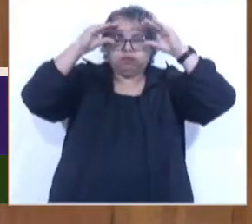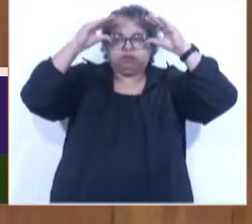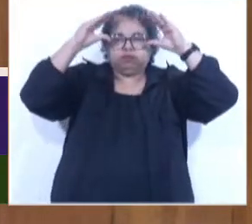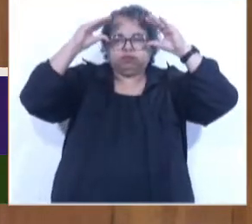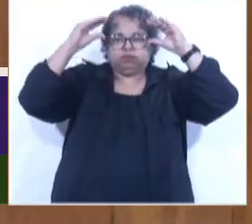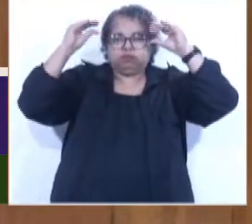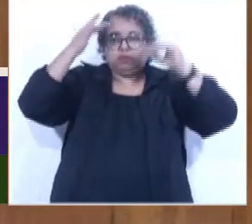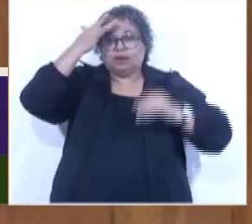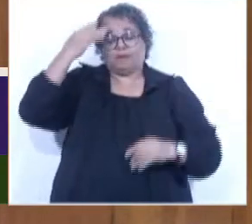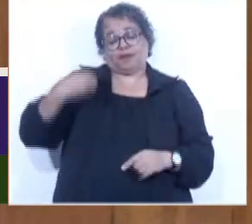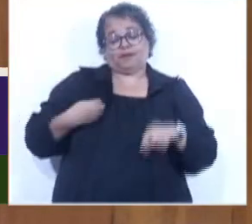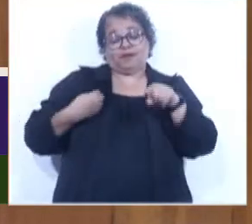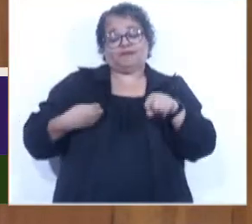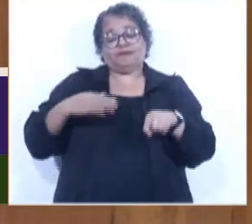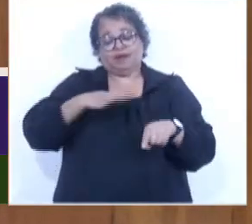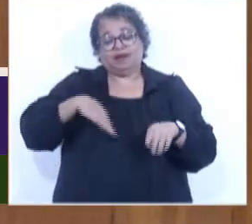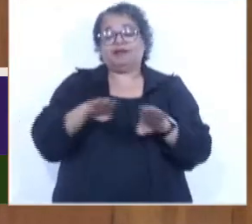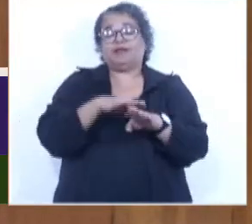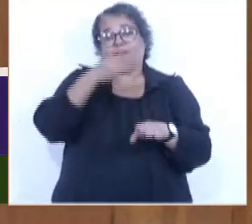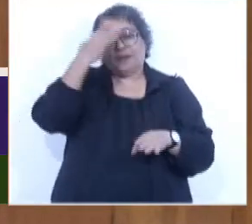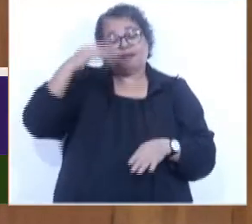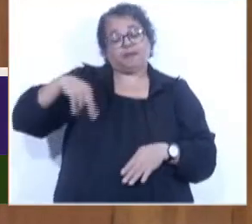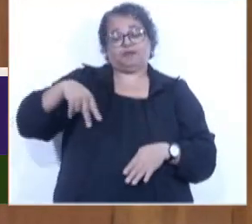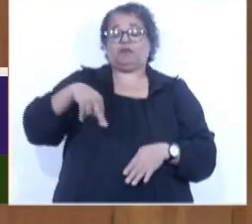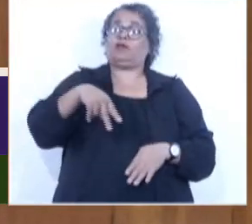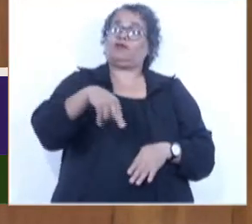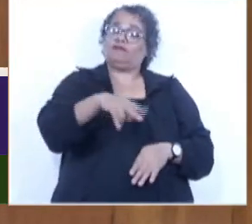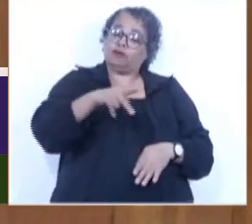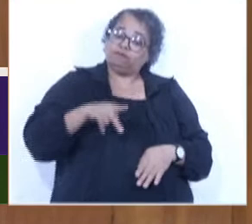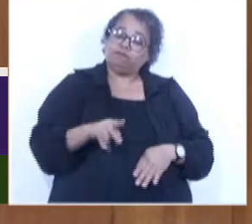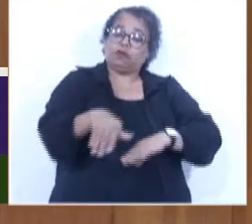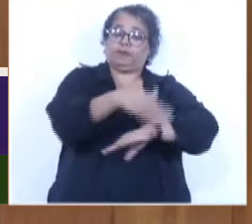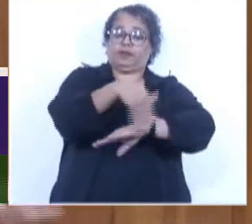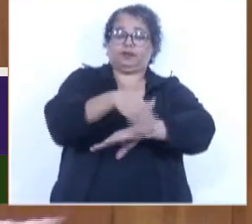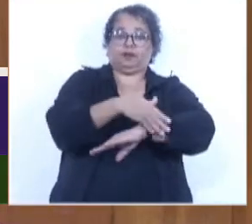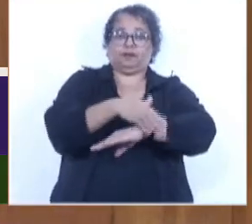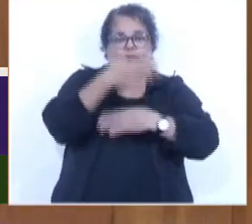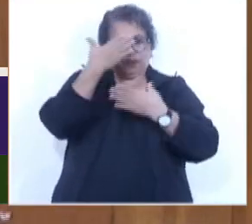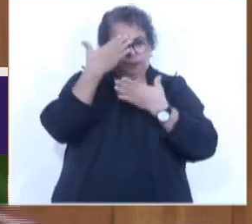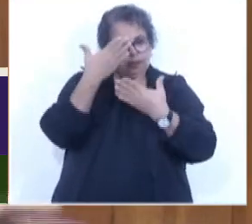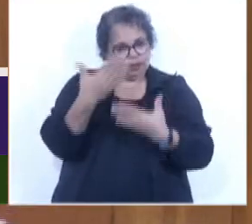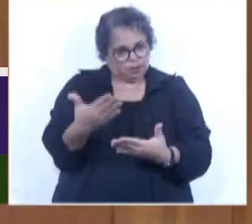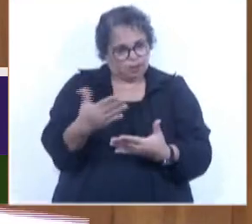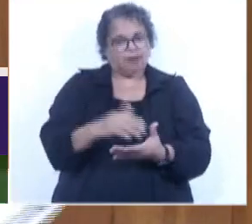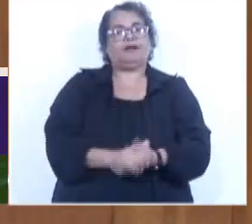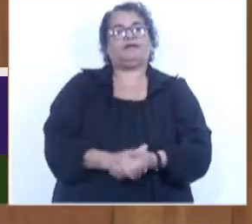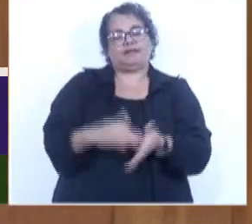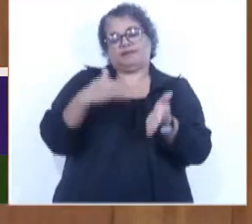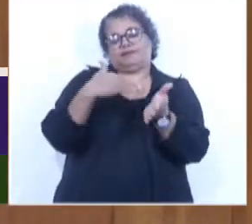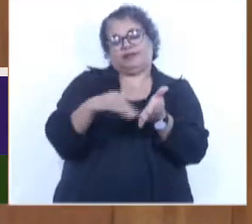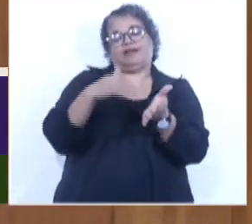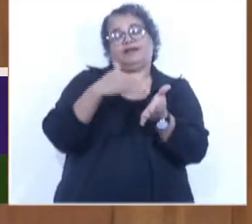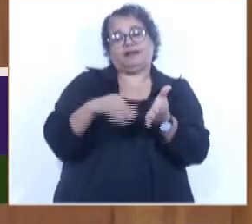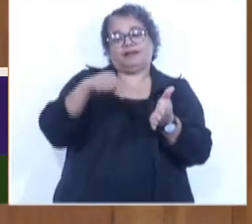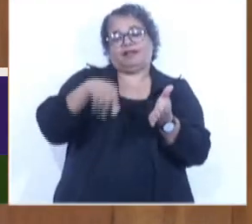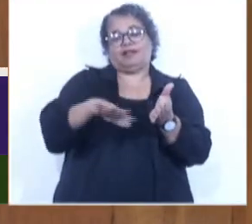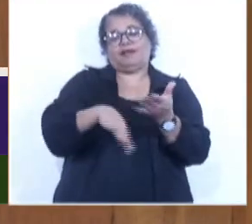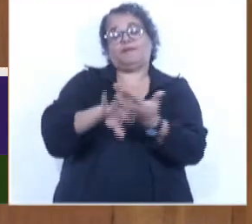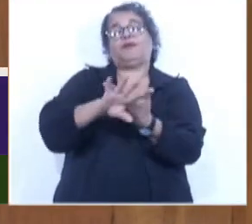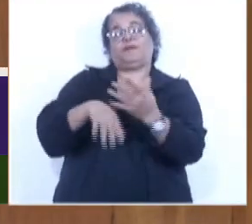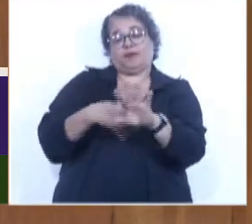moradores e também para os pedestres que passam por esta via muito obrigada a Secretaria de Meio Ambiente também